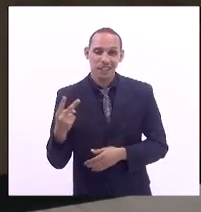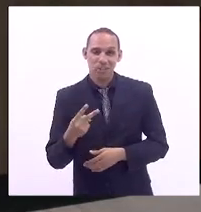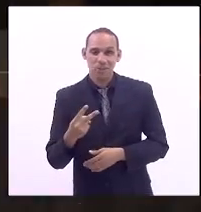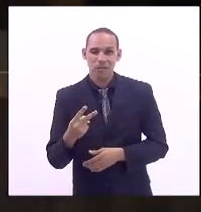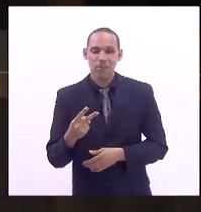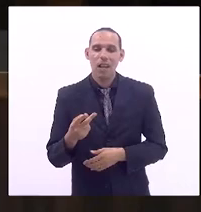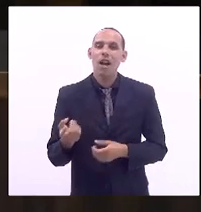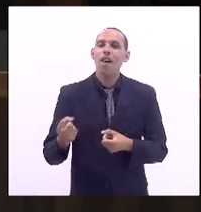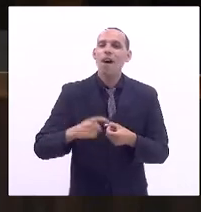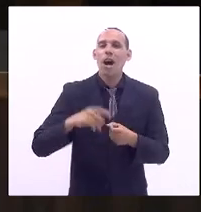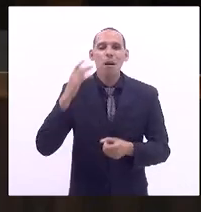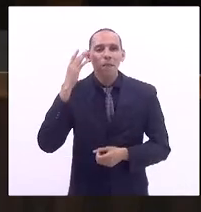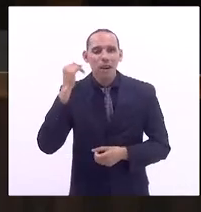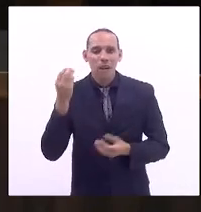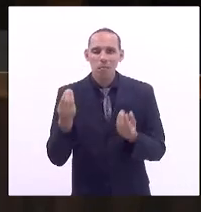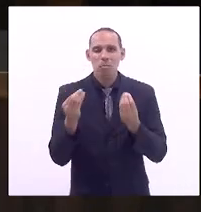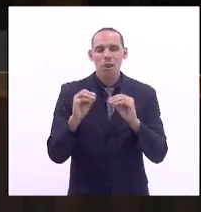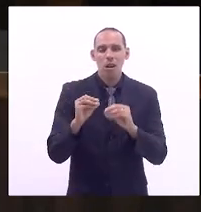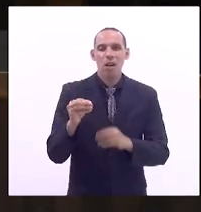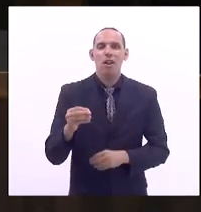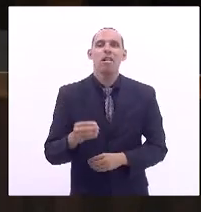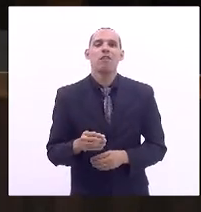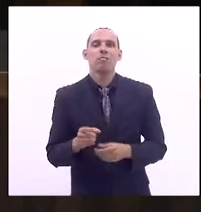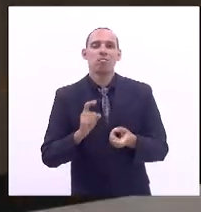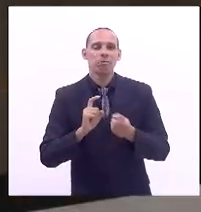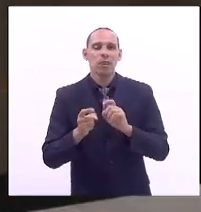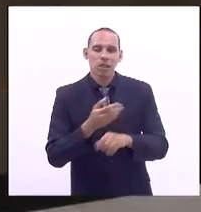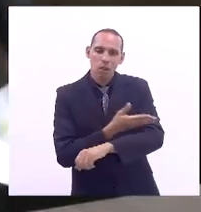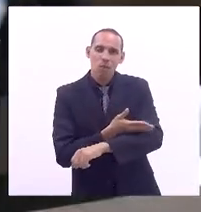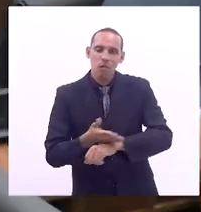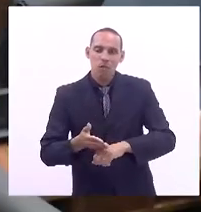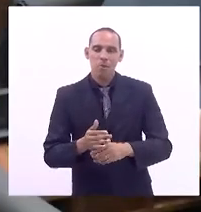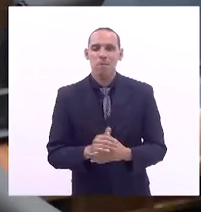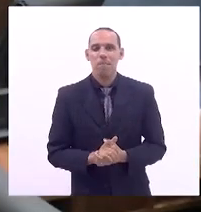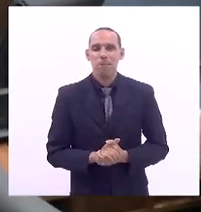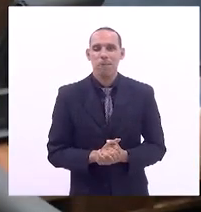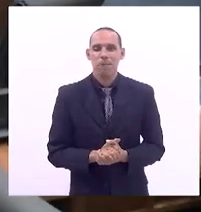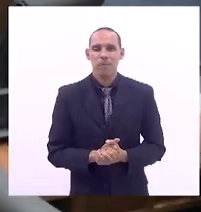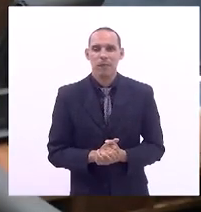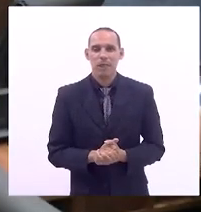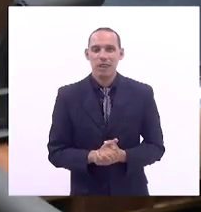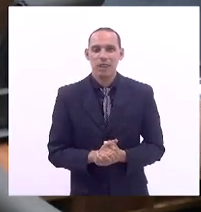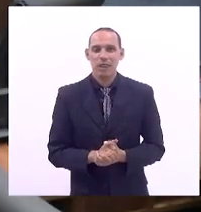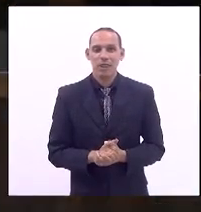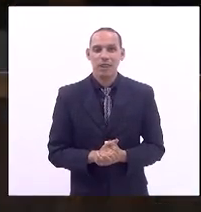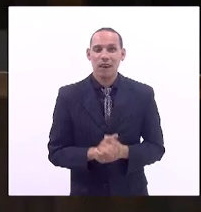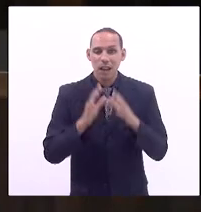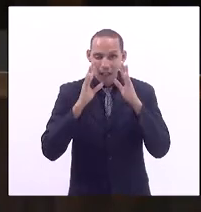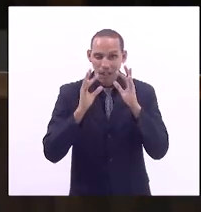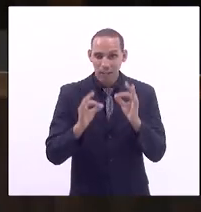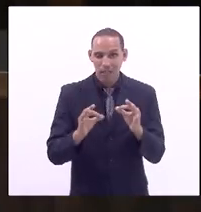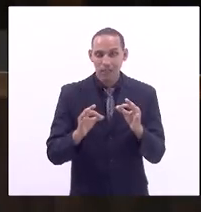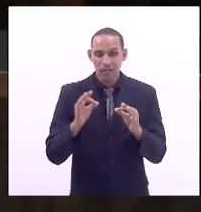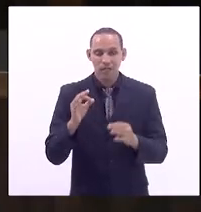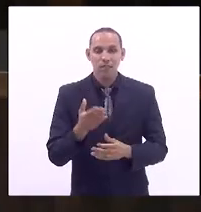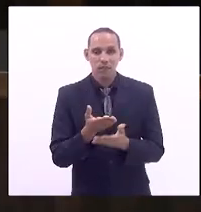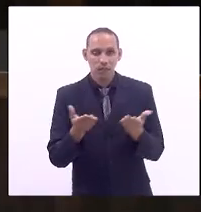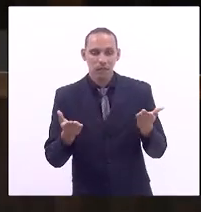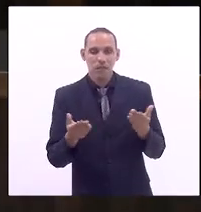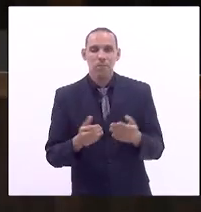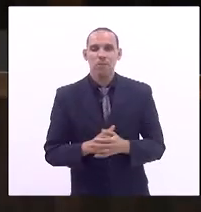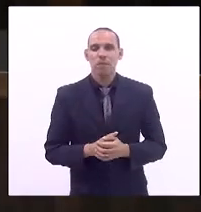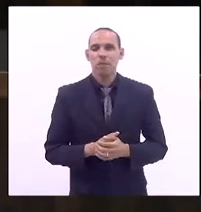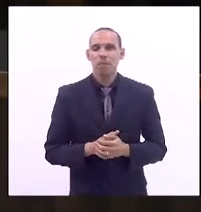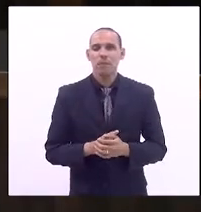volta amanhã é pública na primeira na sessão ordinária obrigado por eu quero chamar atenção de vossas excelências